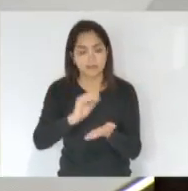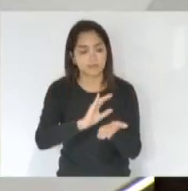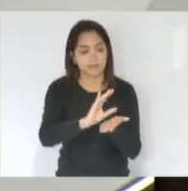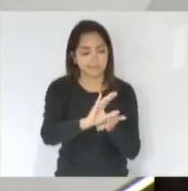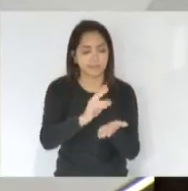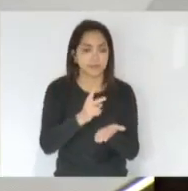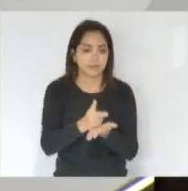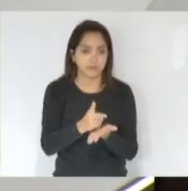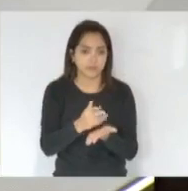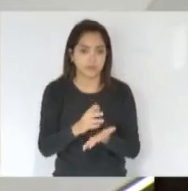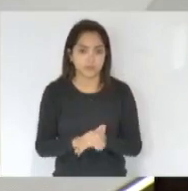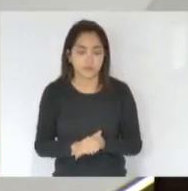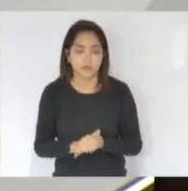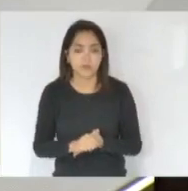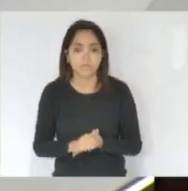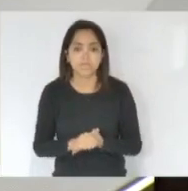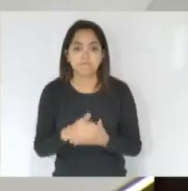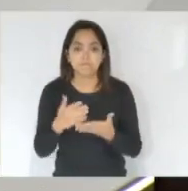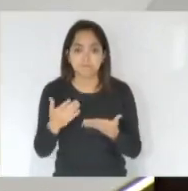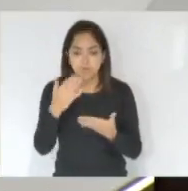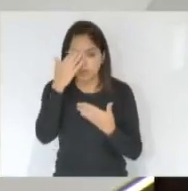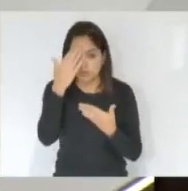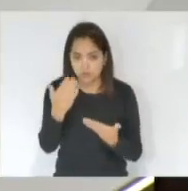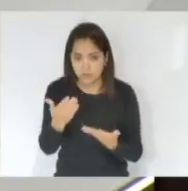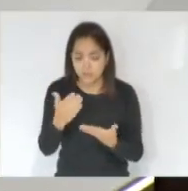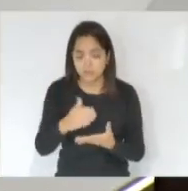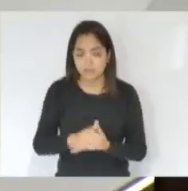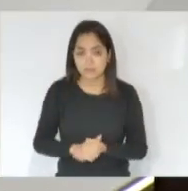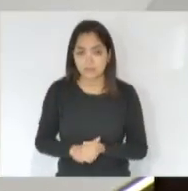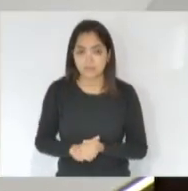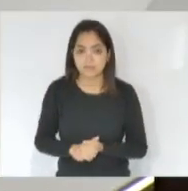públicos. Nada mais, agradeço, muito obrigado.